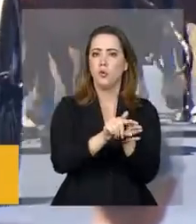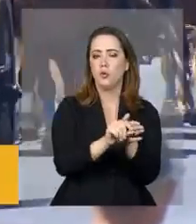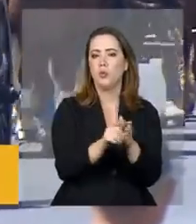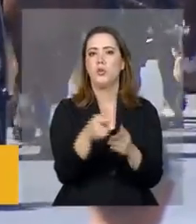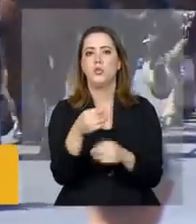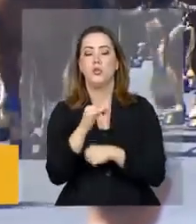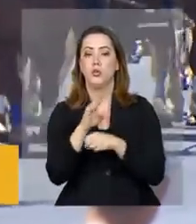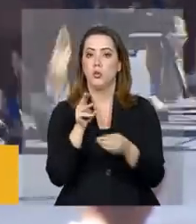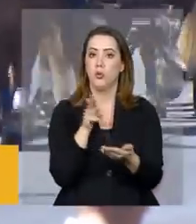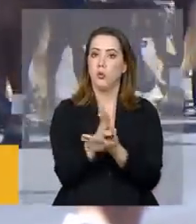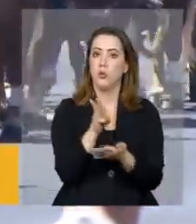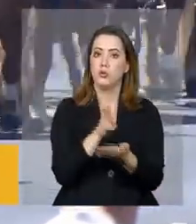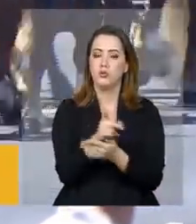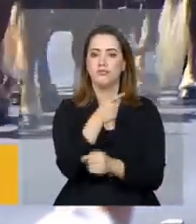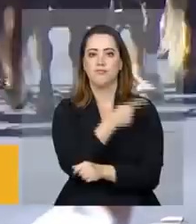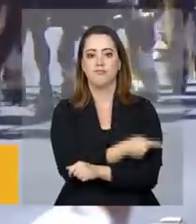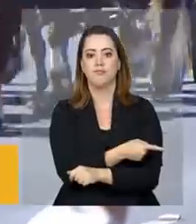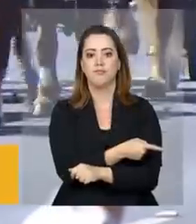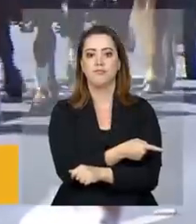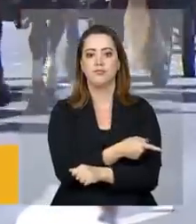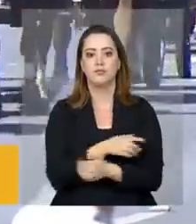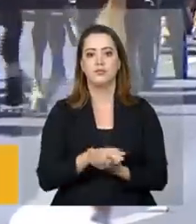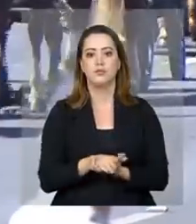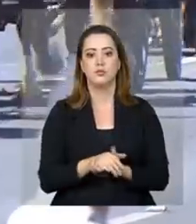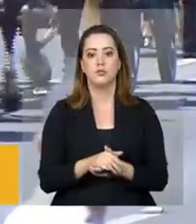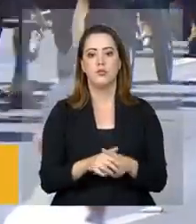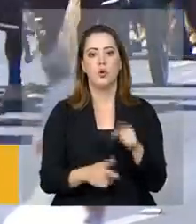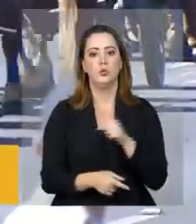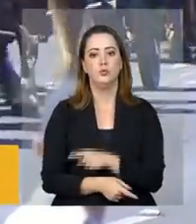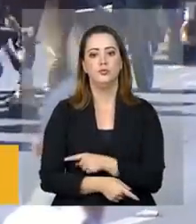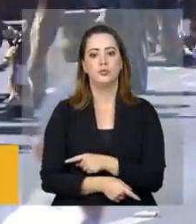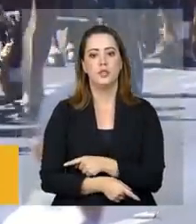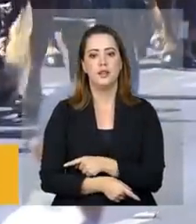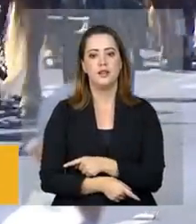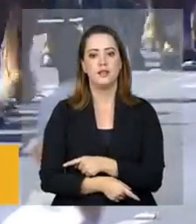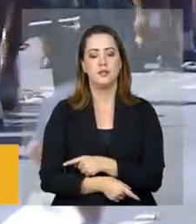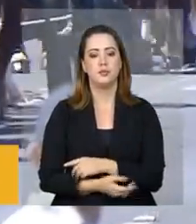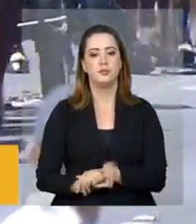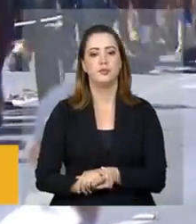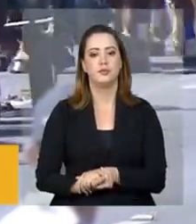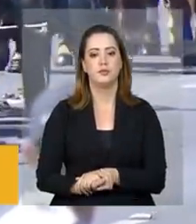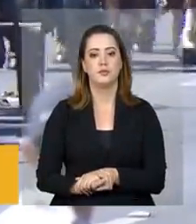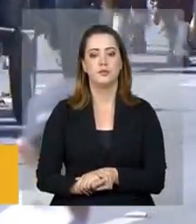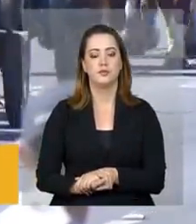facebook.com/TVNBR. Tem também o WhatsApp, o DDD é o 61 e o número é o